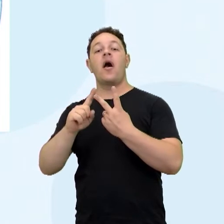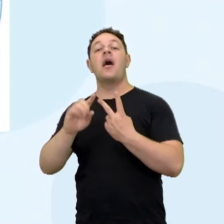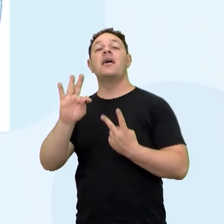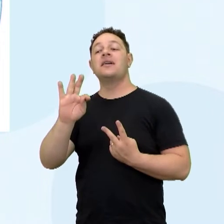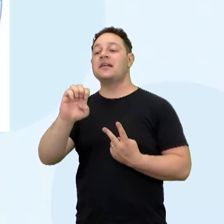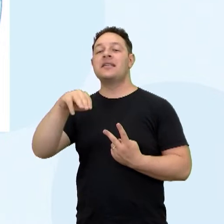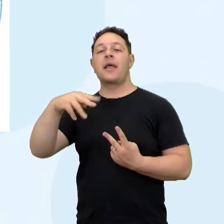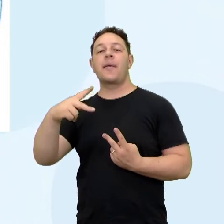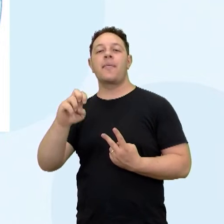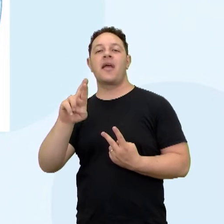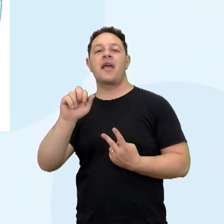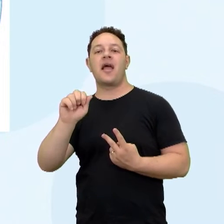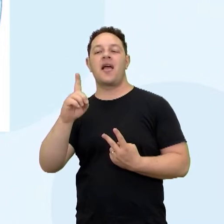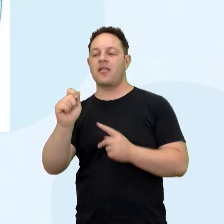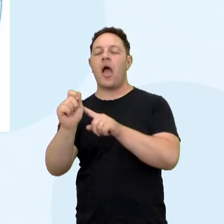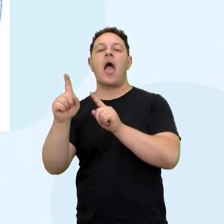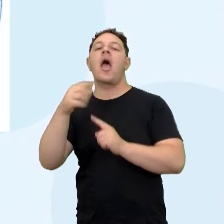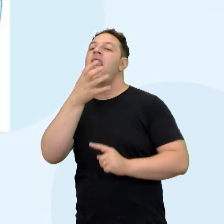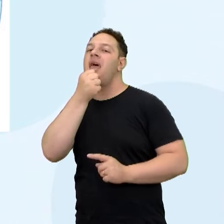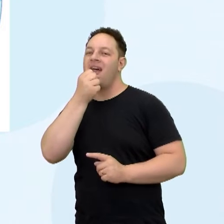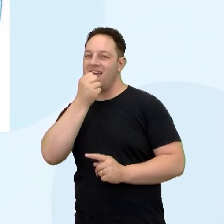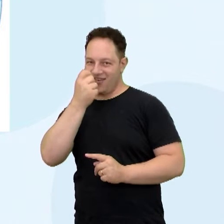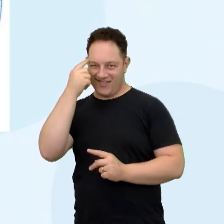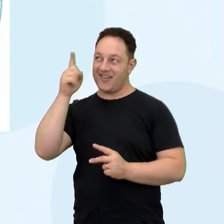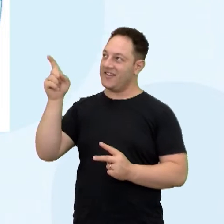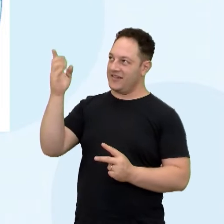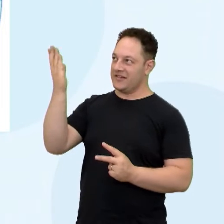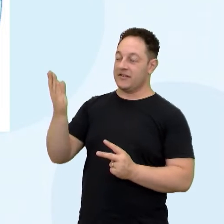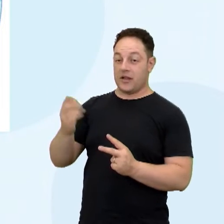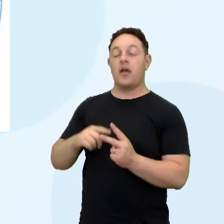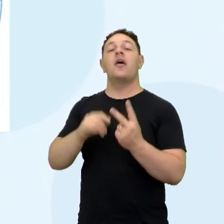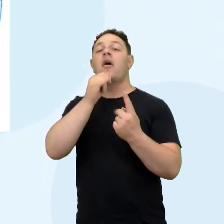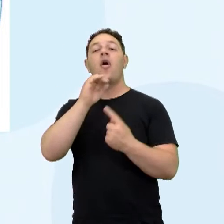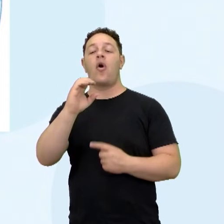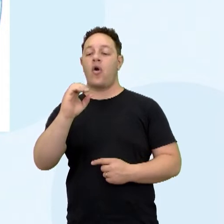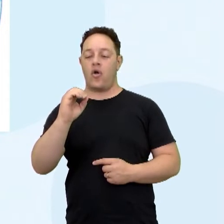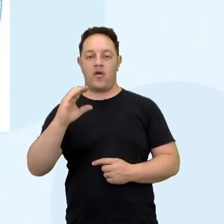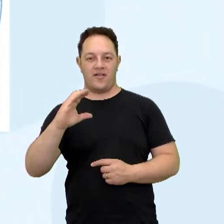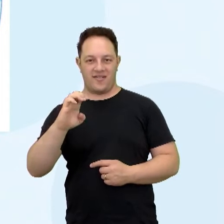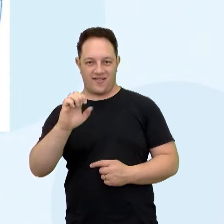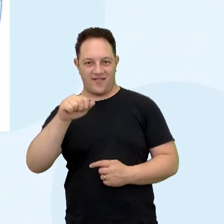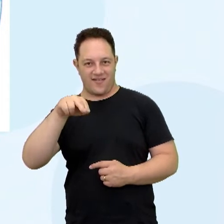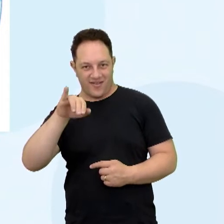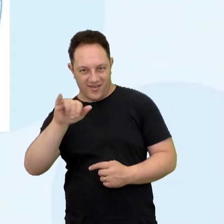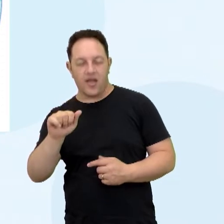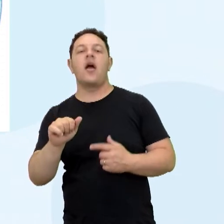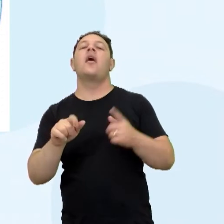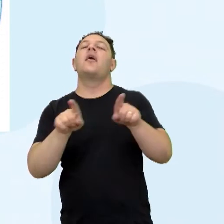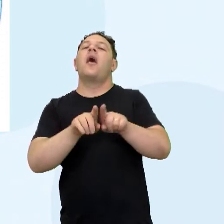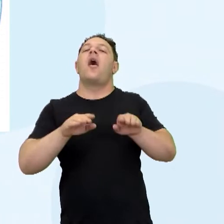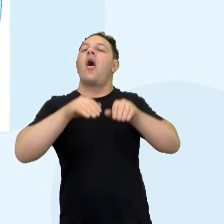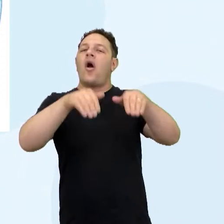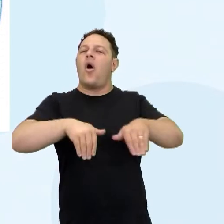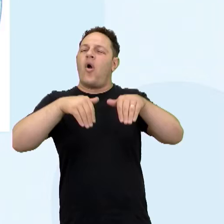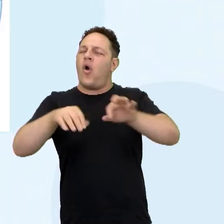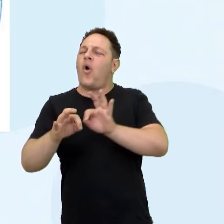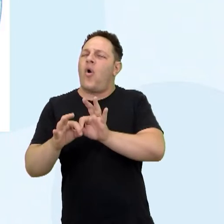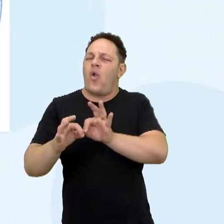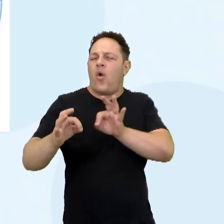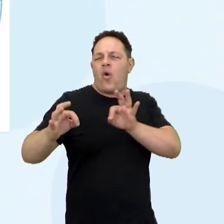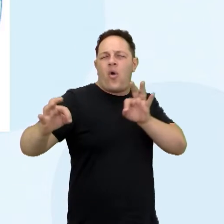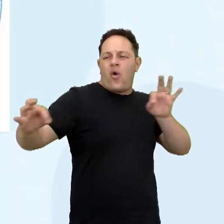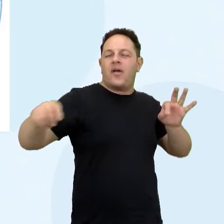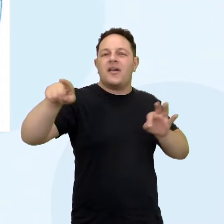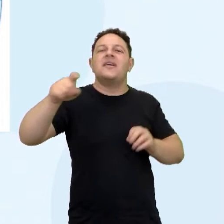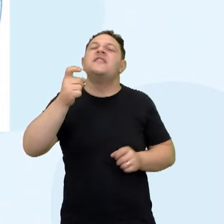em laranja. Né? Como a Oceania e principalmente a Austrália está distante das regiões polares, como acontece,